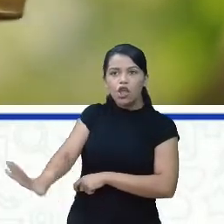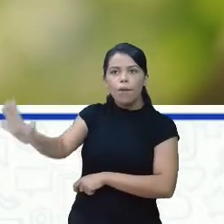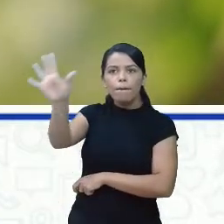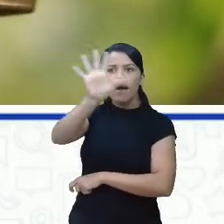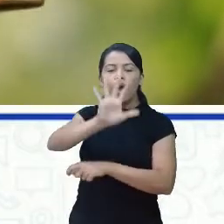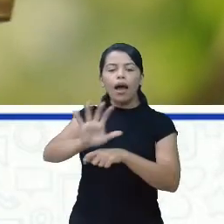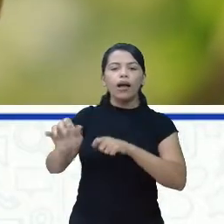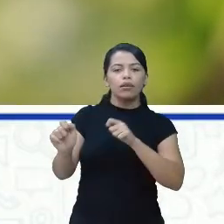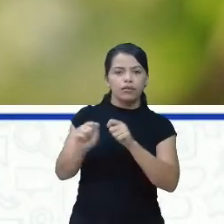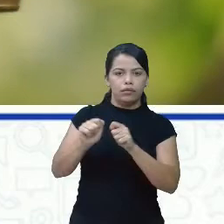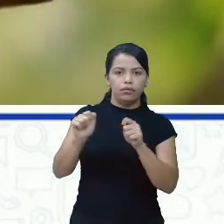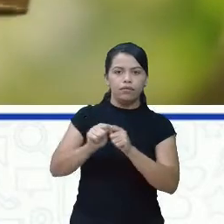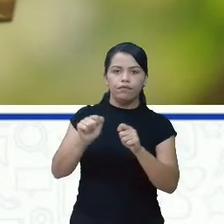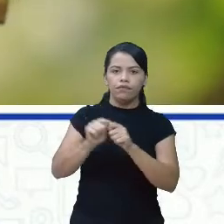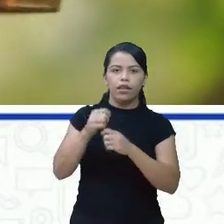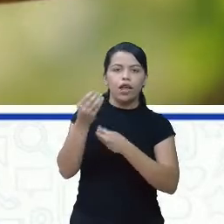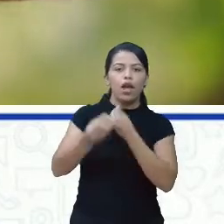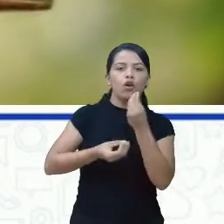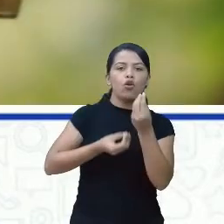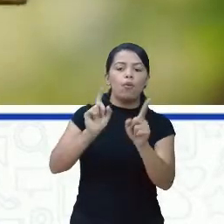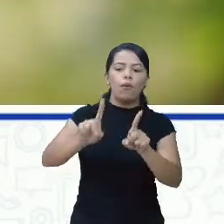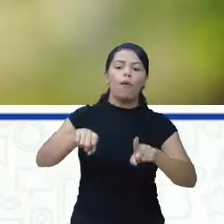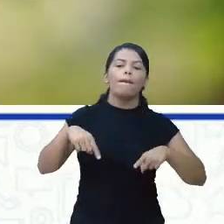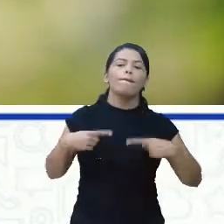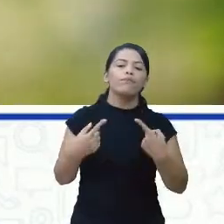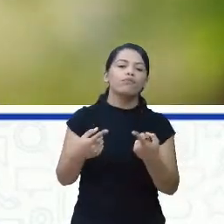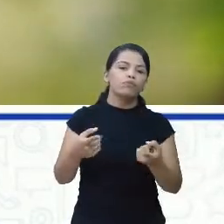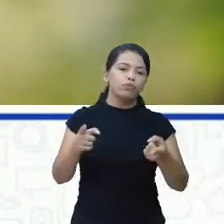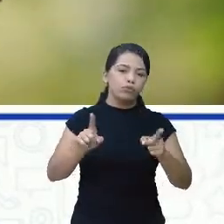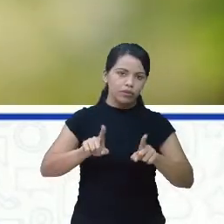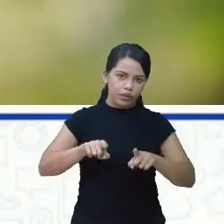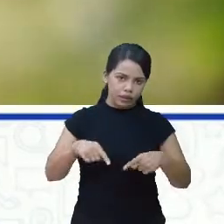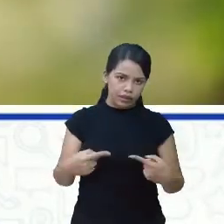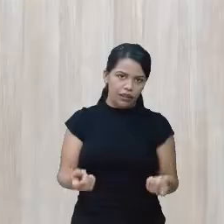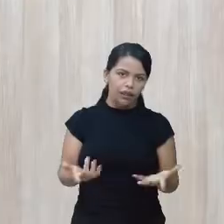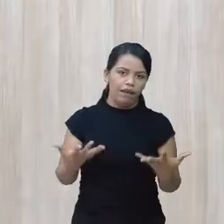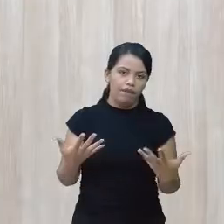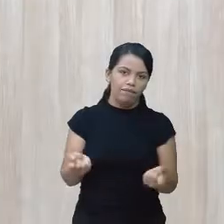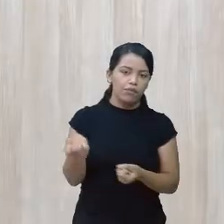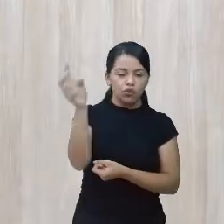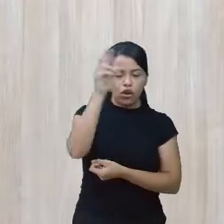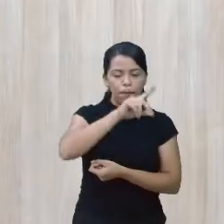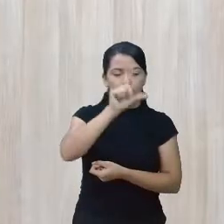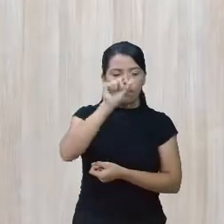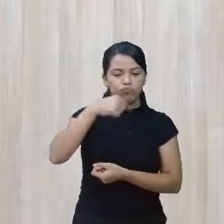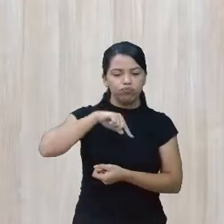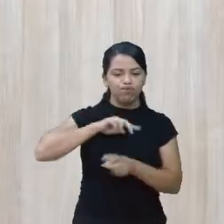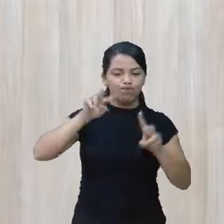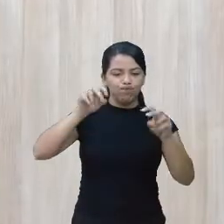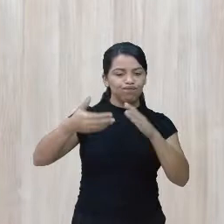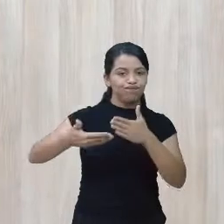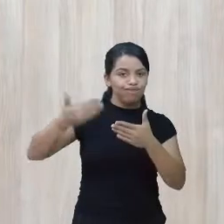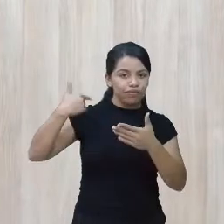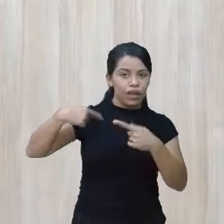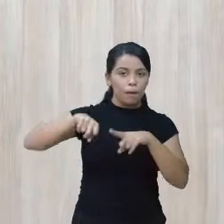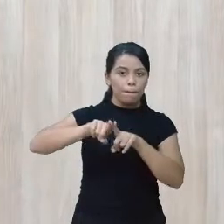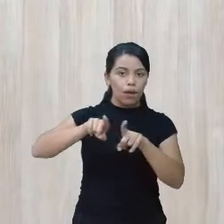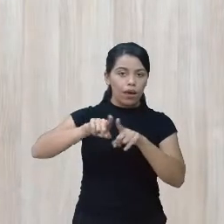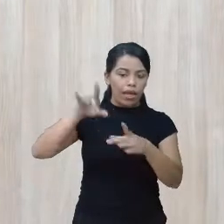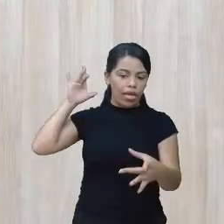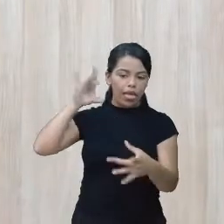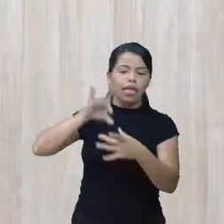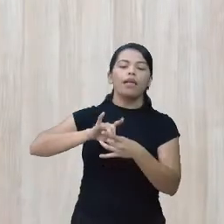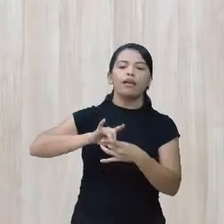gente vai retomar um pouquinho, relembrar um pouquinho, né, do nosso assunto anterior, porque uma coisa está ligada